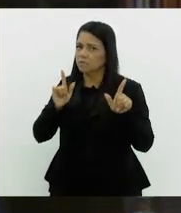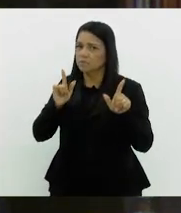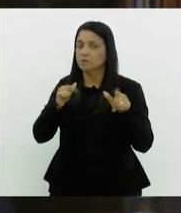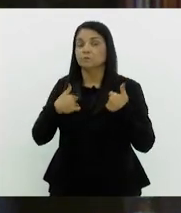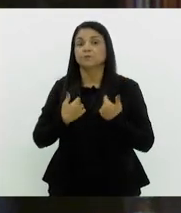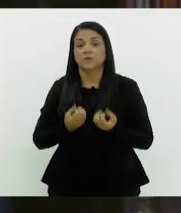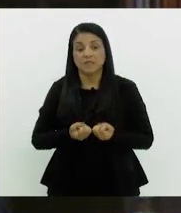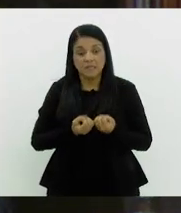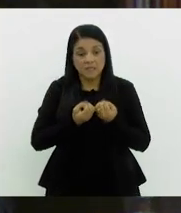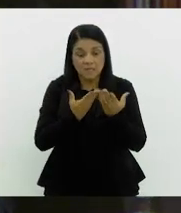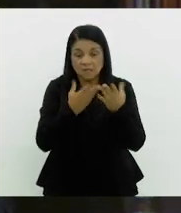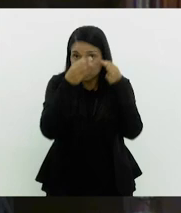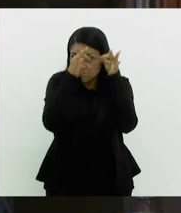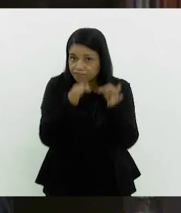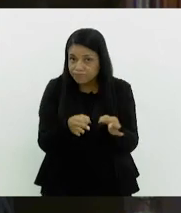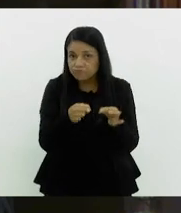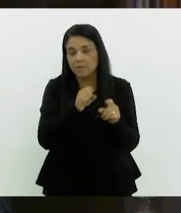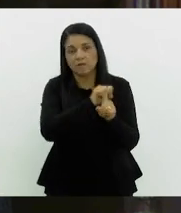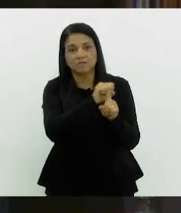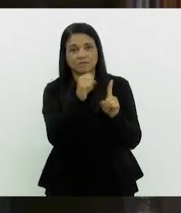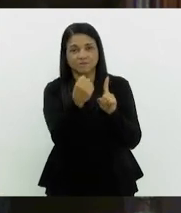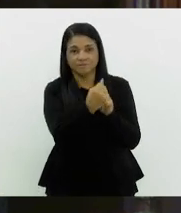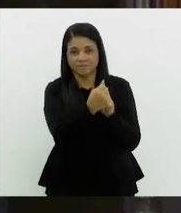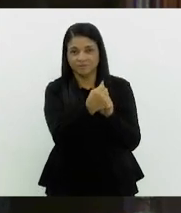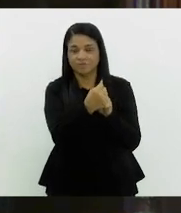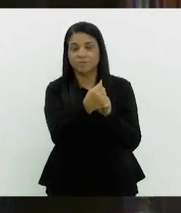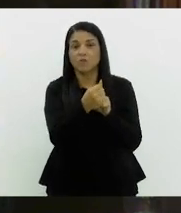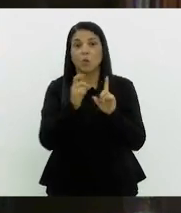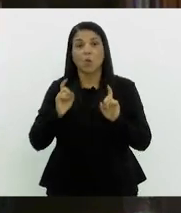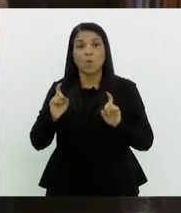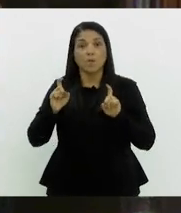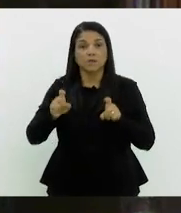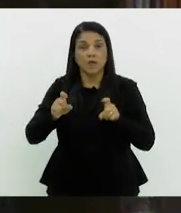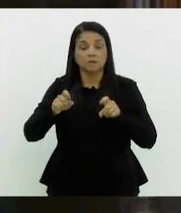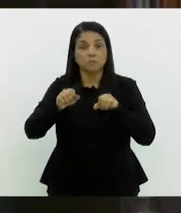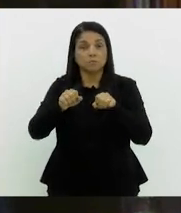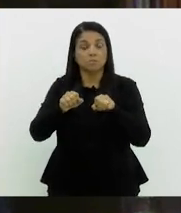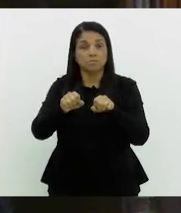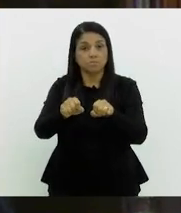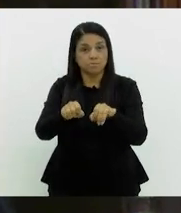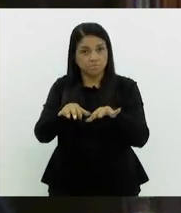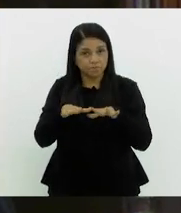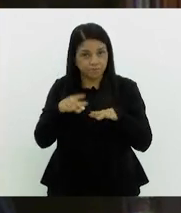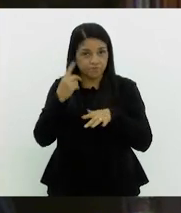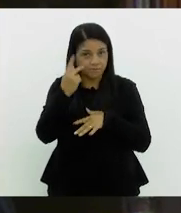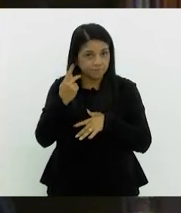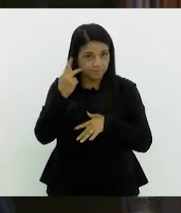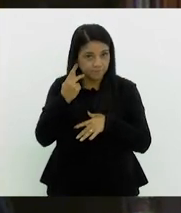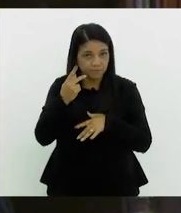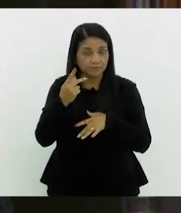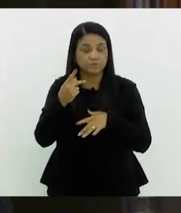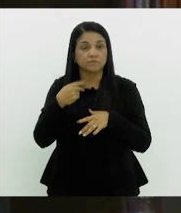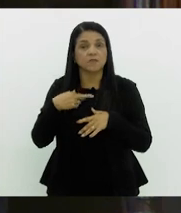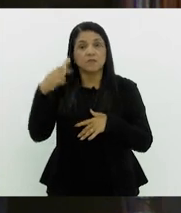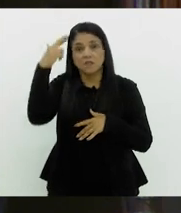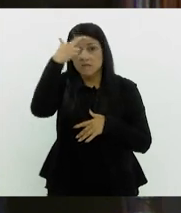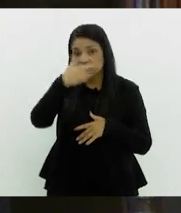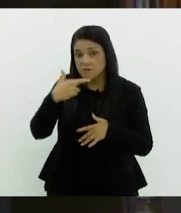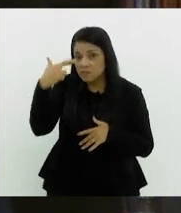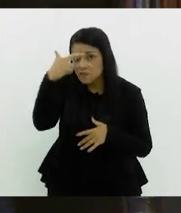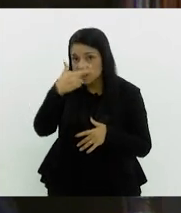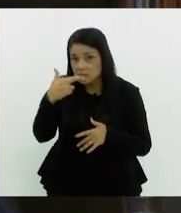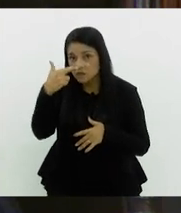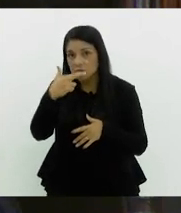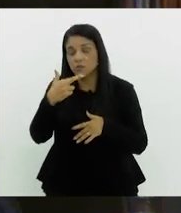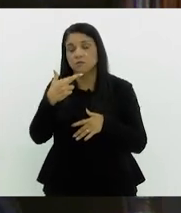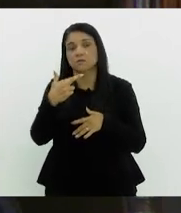entrega eficiente à sociedade, um mandato parlamentar livre de interferência, uma atividade fiscalizatória que não ultrapasse os